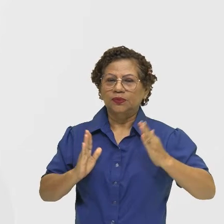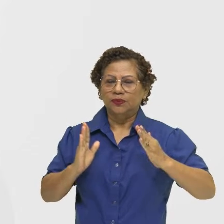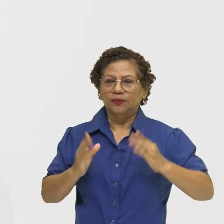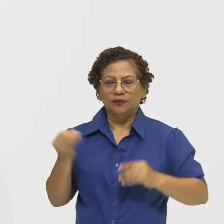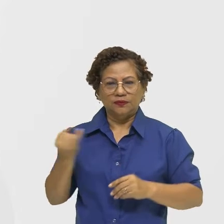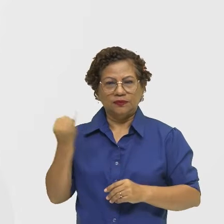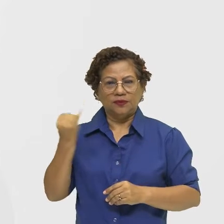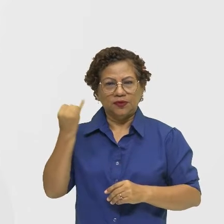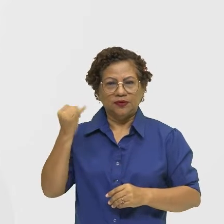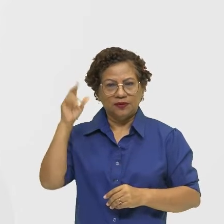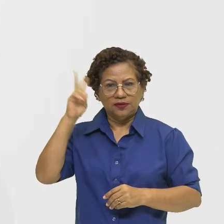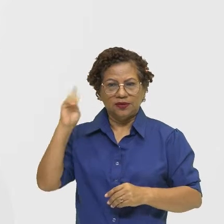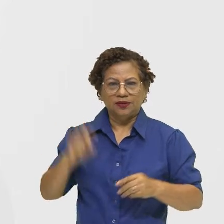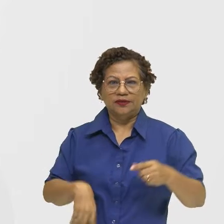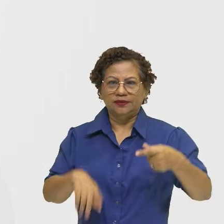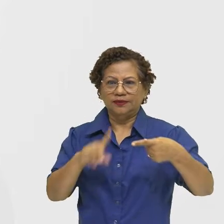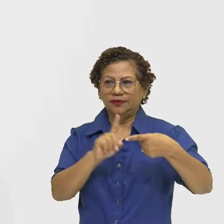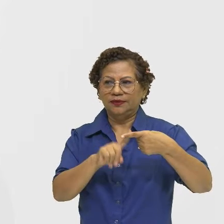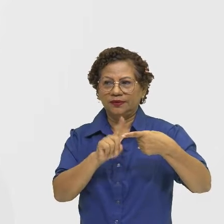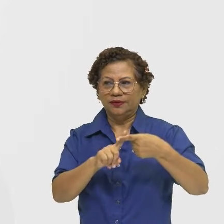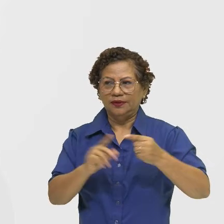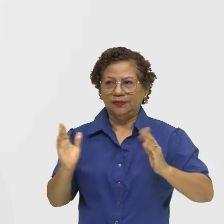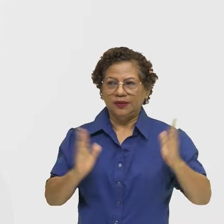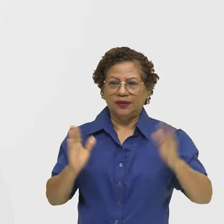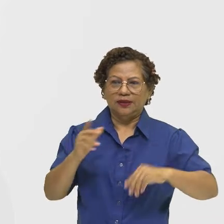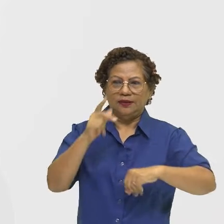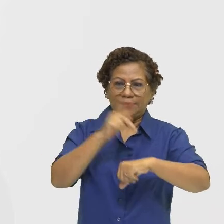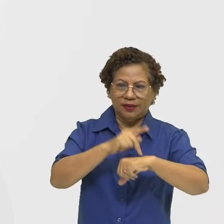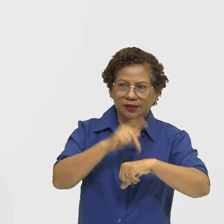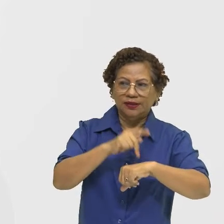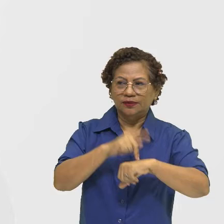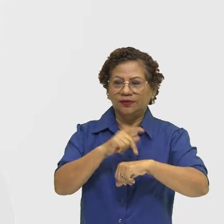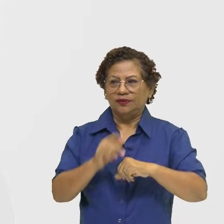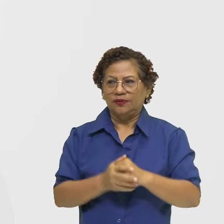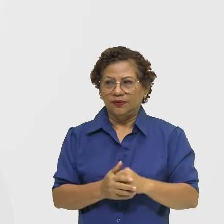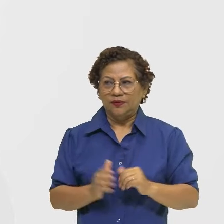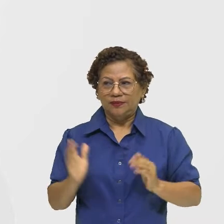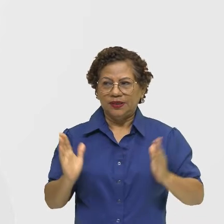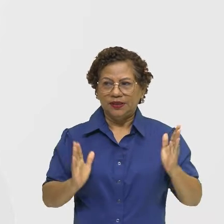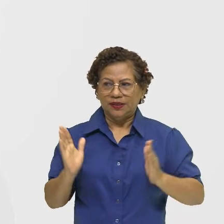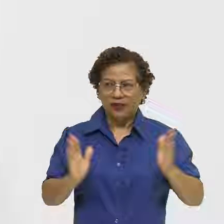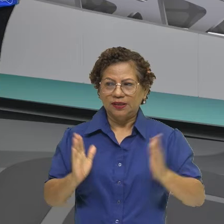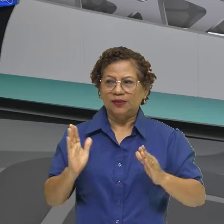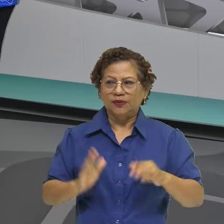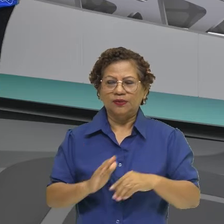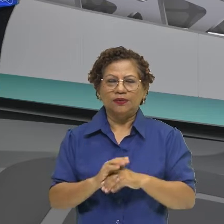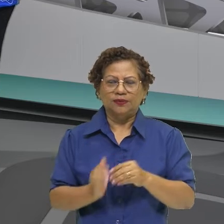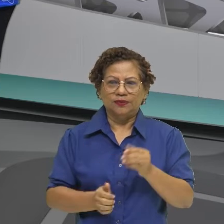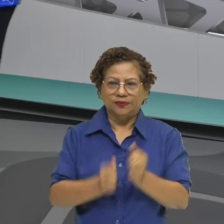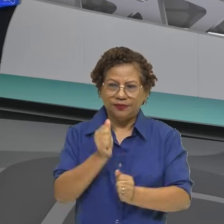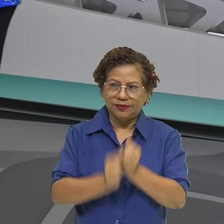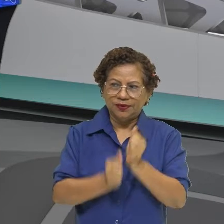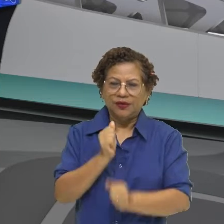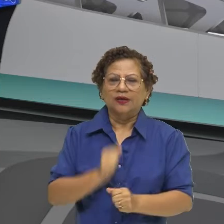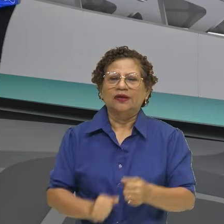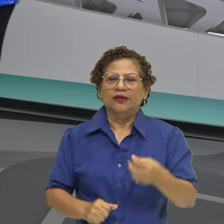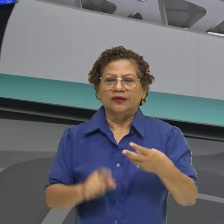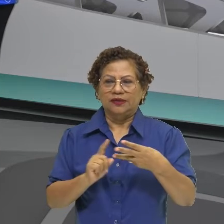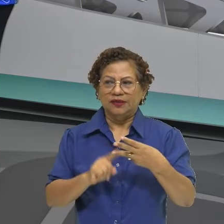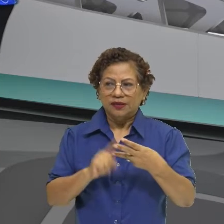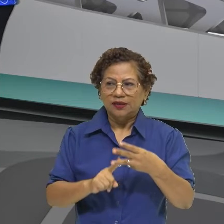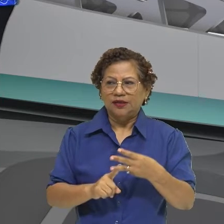é justamente o período paleolítico, o período neolítico e o período dos metais, certo? Da idade dos